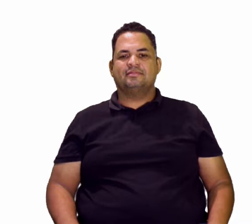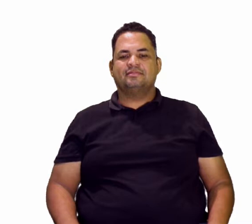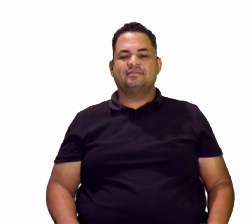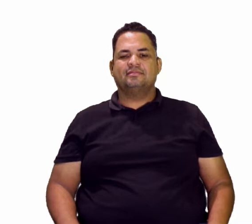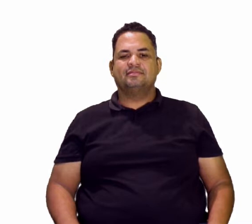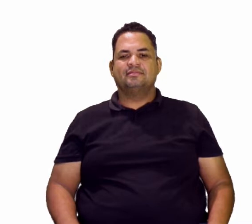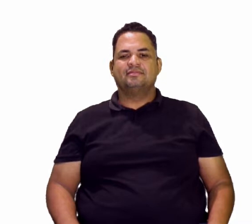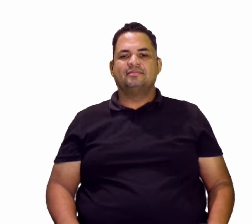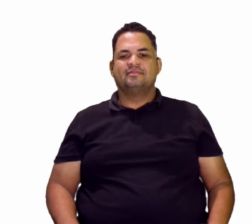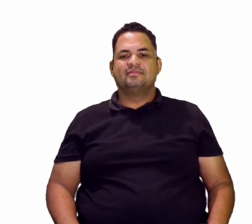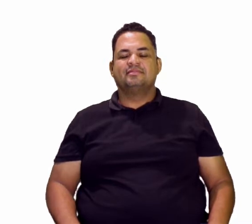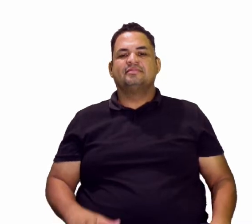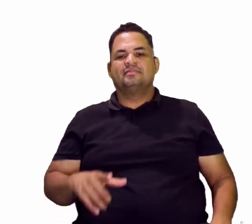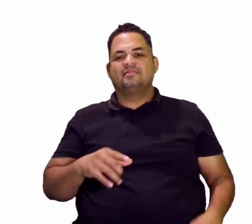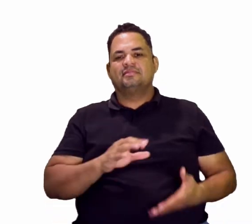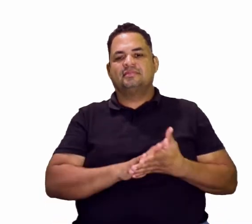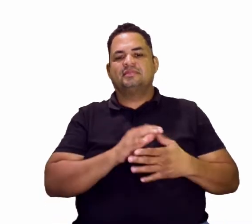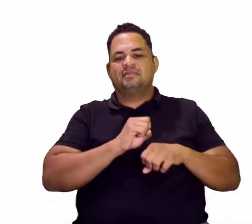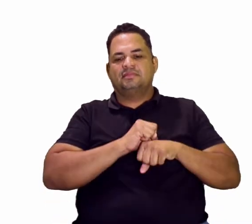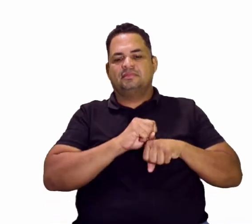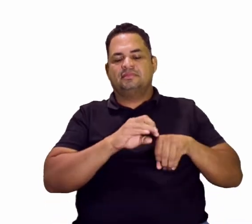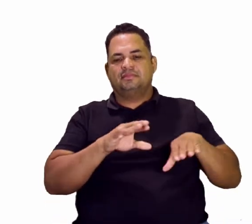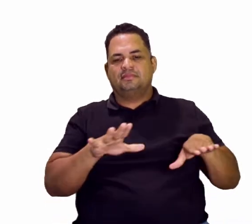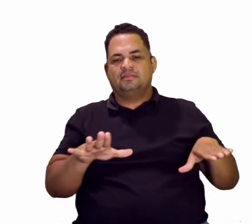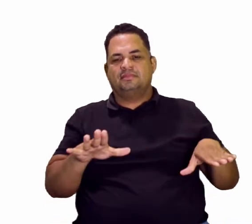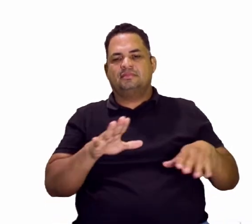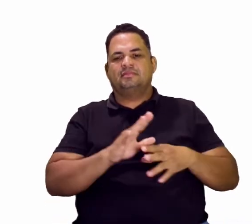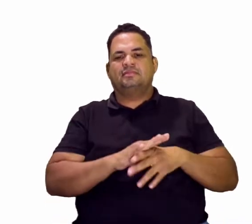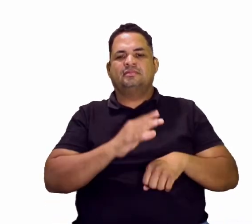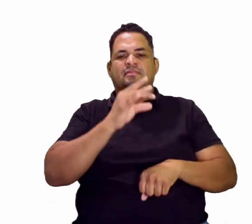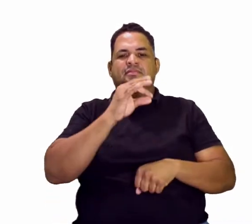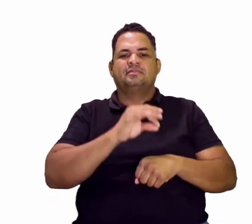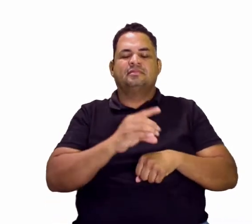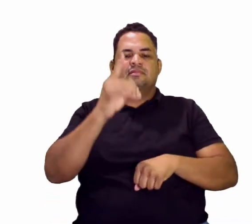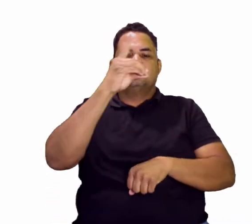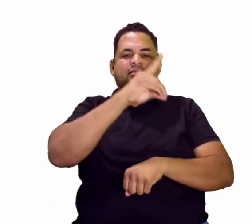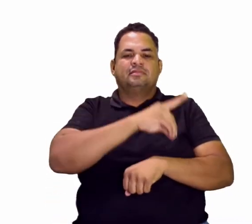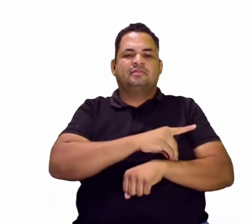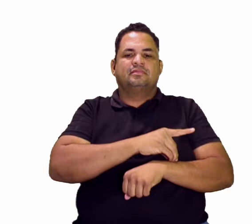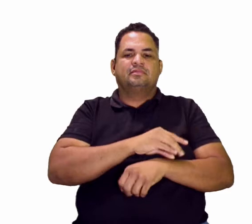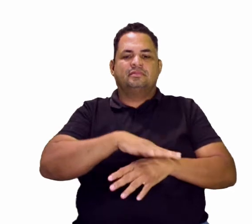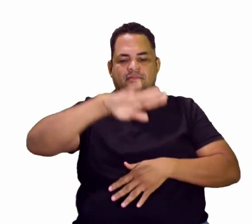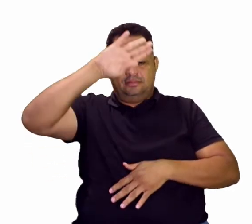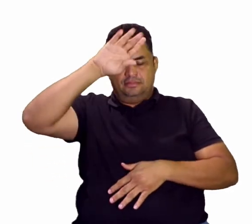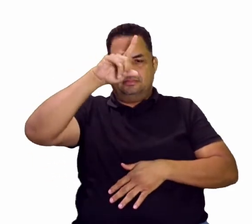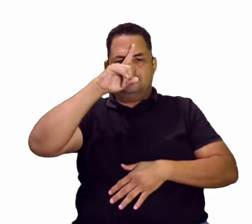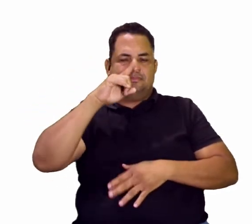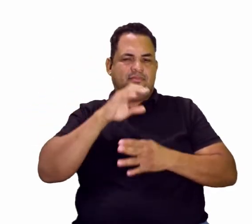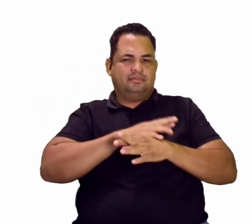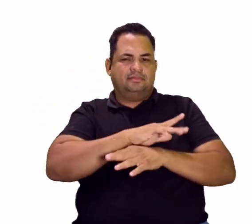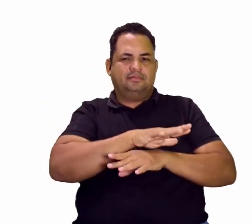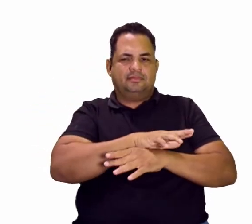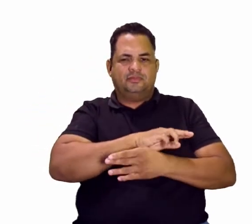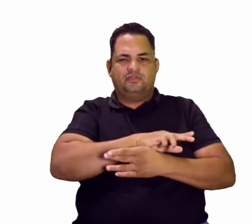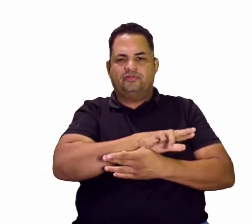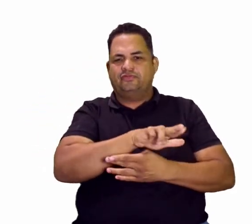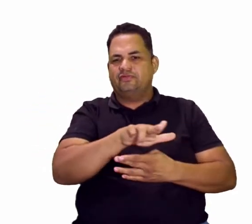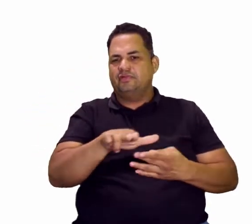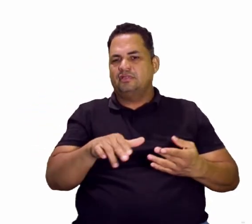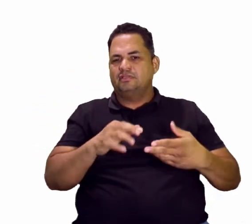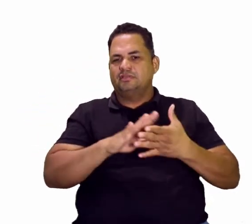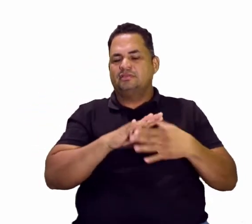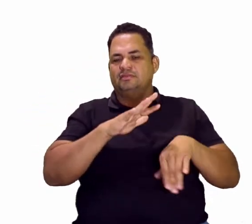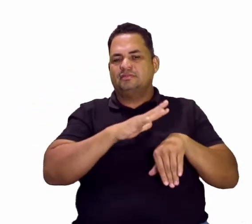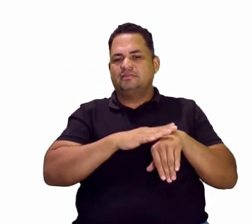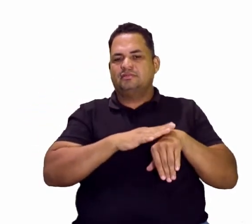tá bom? Que causa aí, transmitem a dengue, a zika, a chikungunya, febre amarela, é um bocado de doença. Pensa